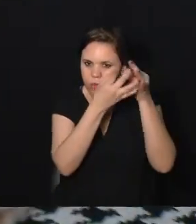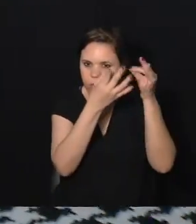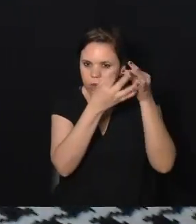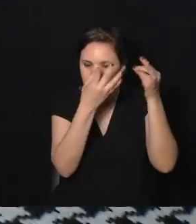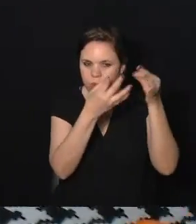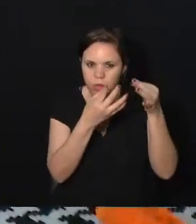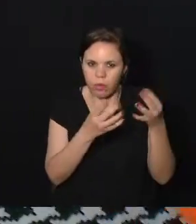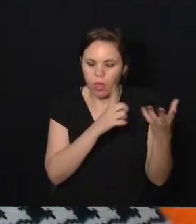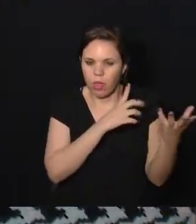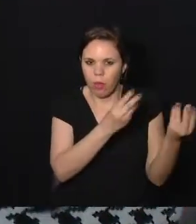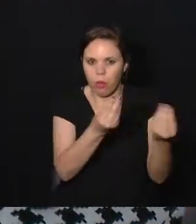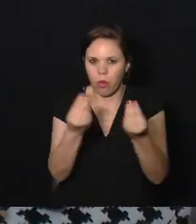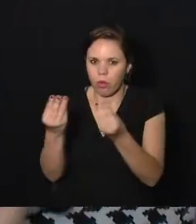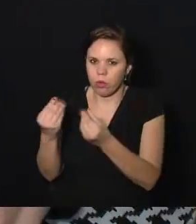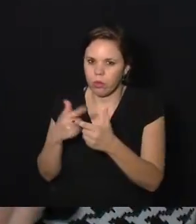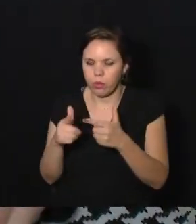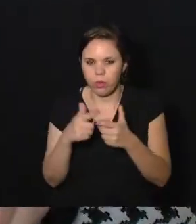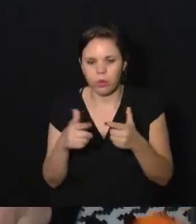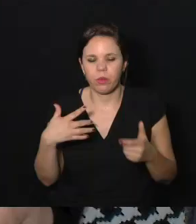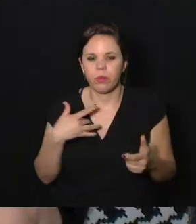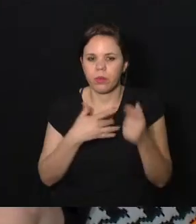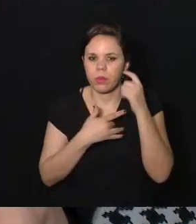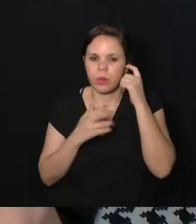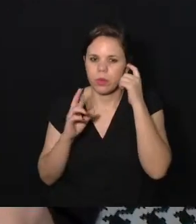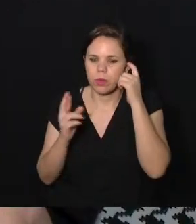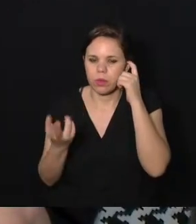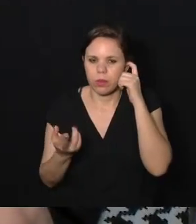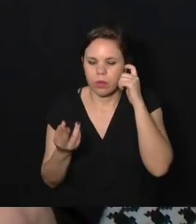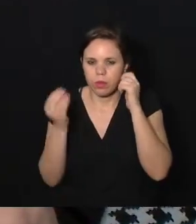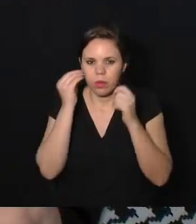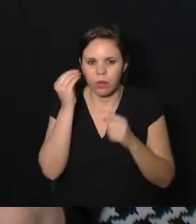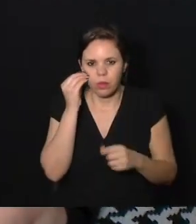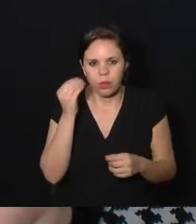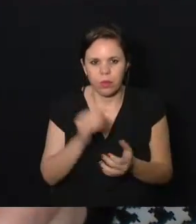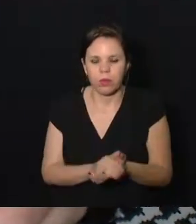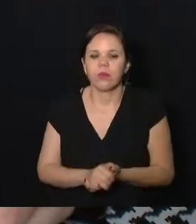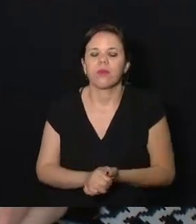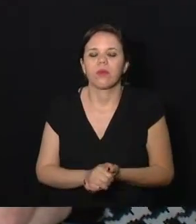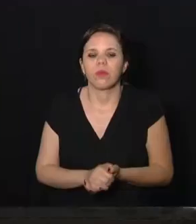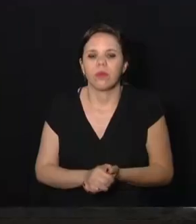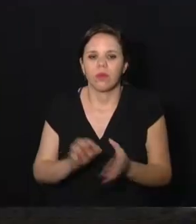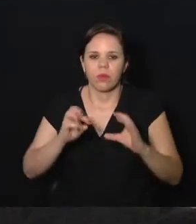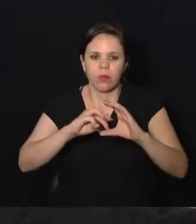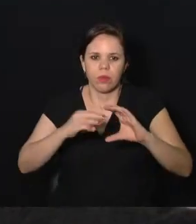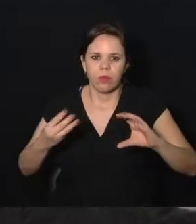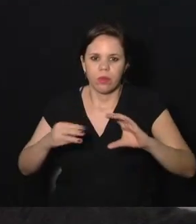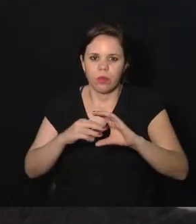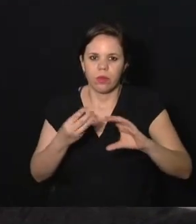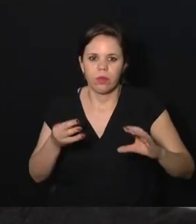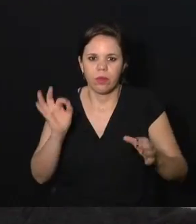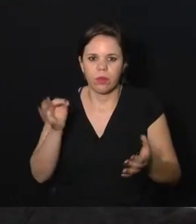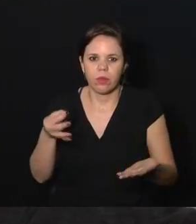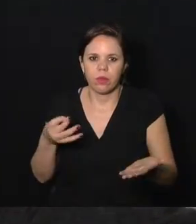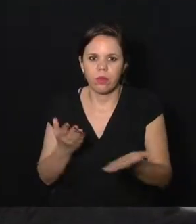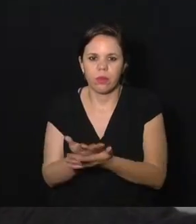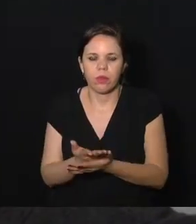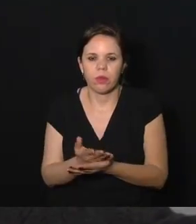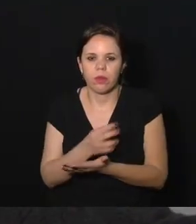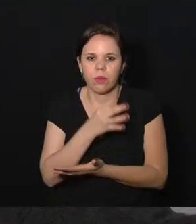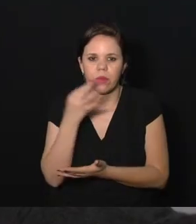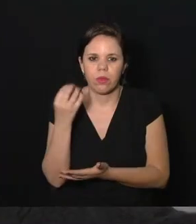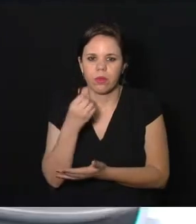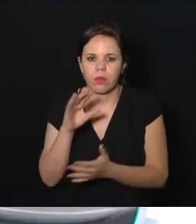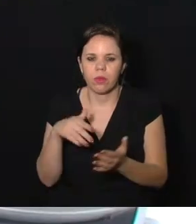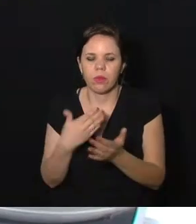ela tem muito problema de saúde, a gente resolveu fazer a tentativa com as células-tronco e deu super certo, tá indo super bem